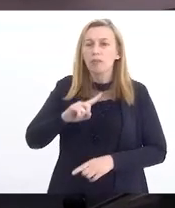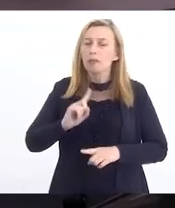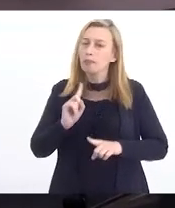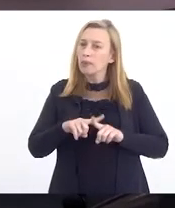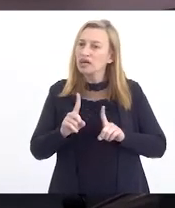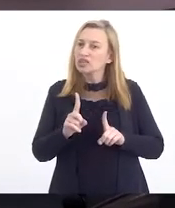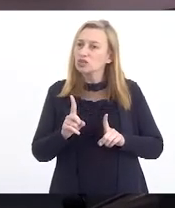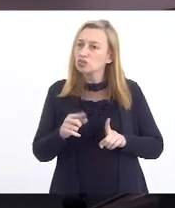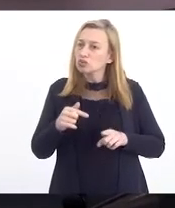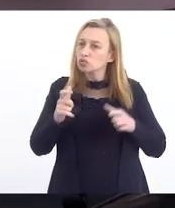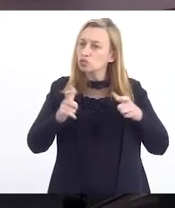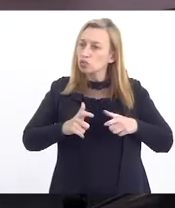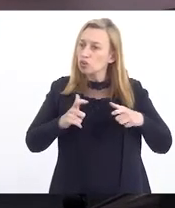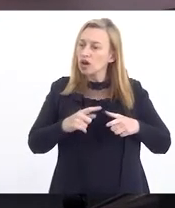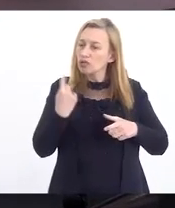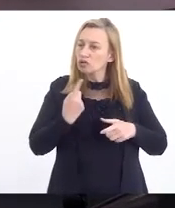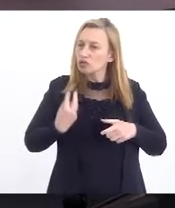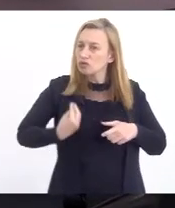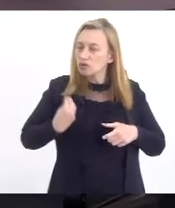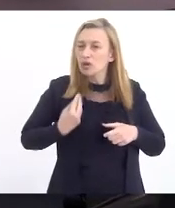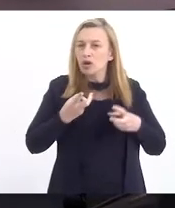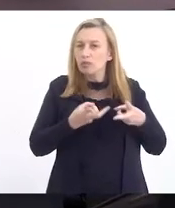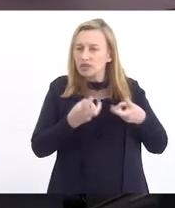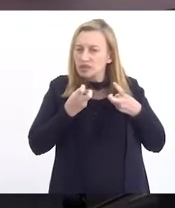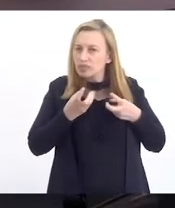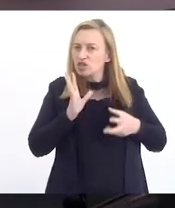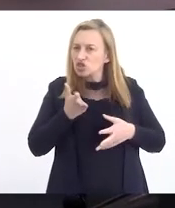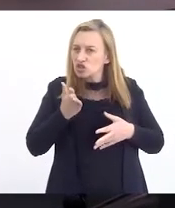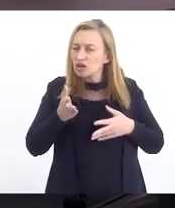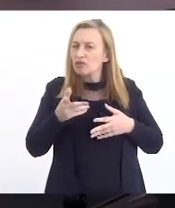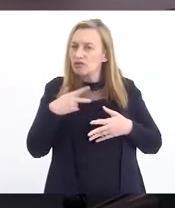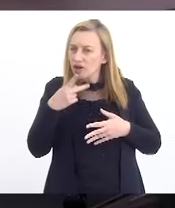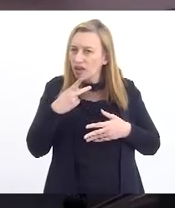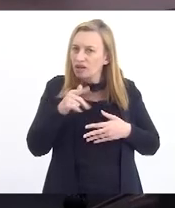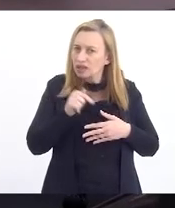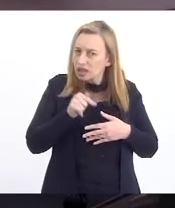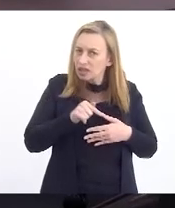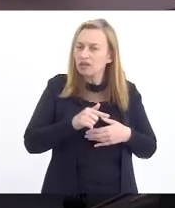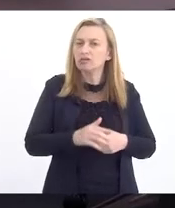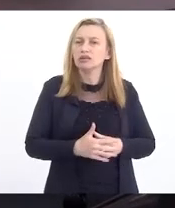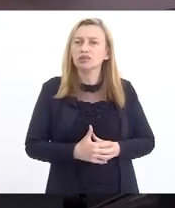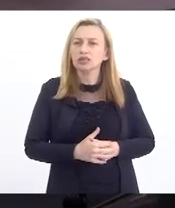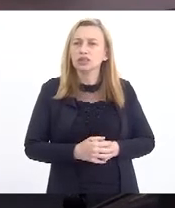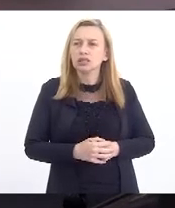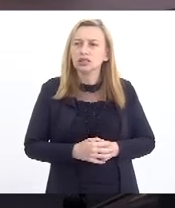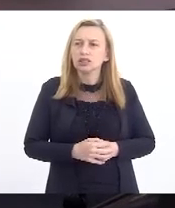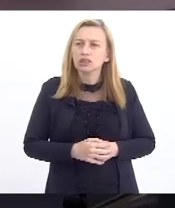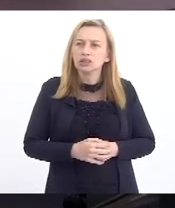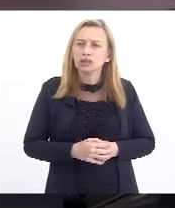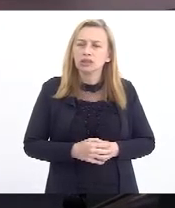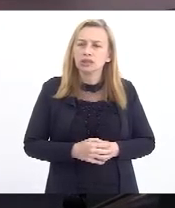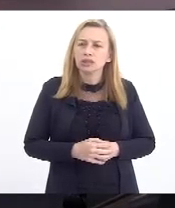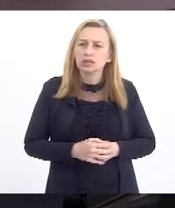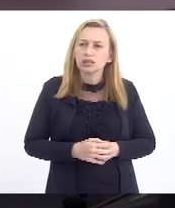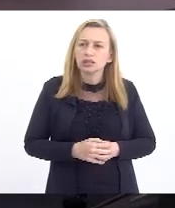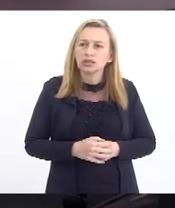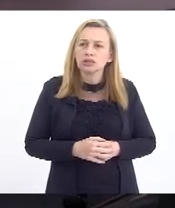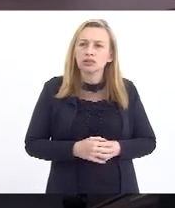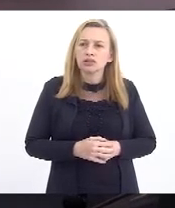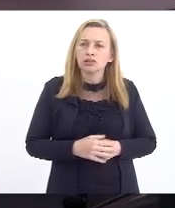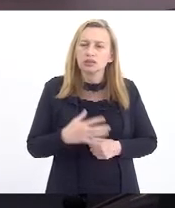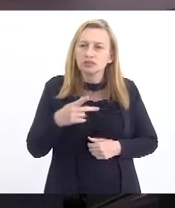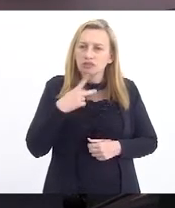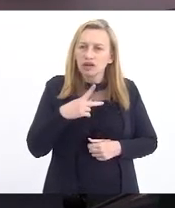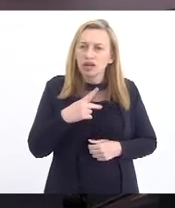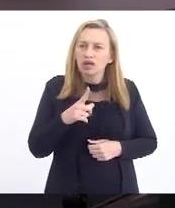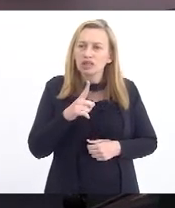território, né? Eu percebi que foi algo que já foi levantado aí, né? E dizer que a